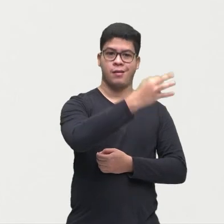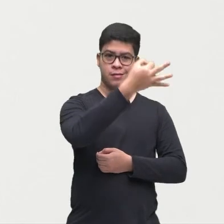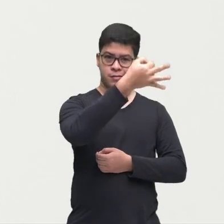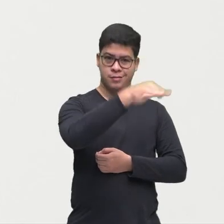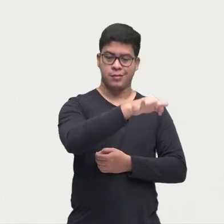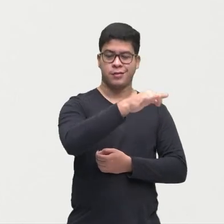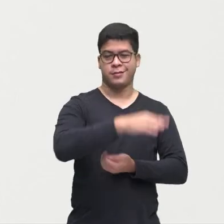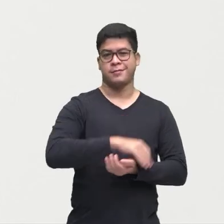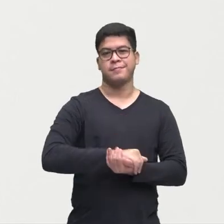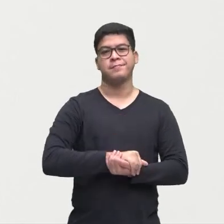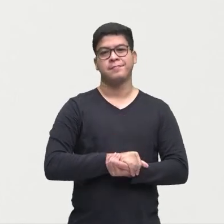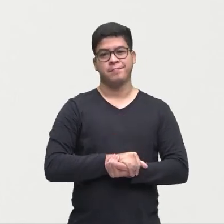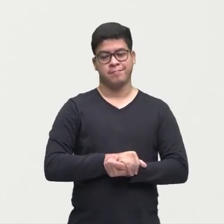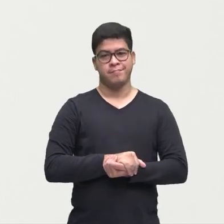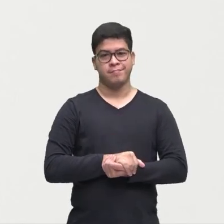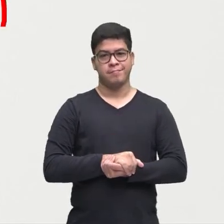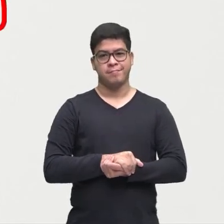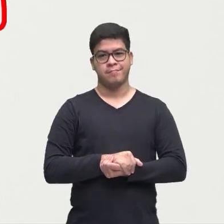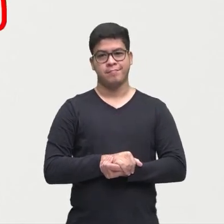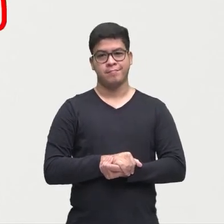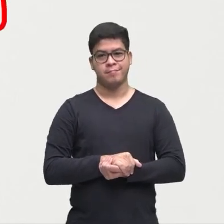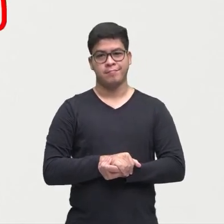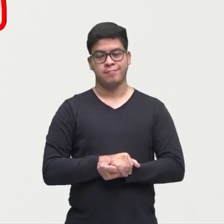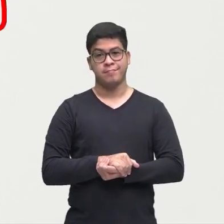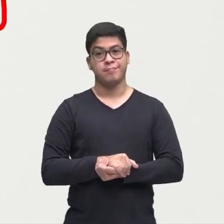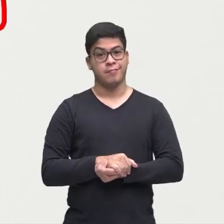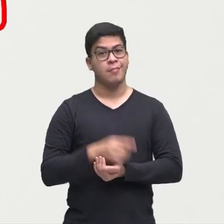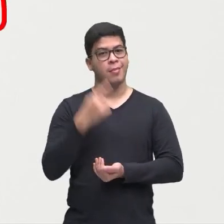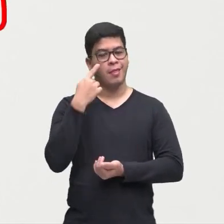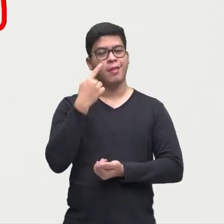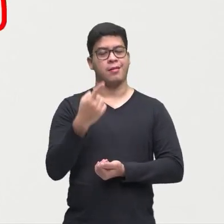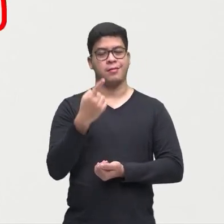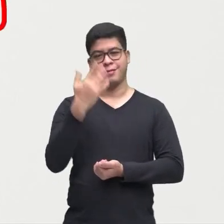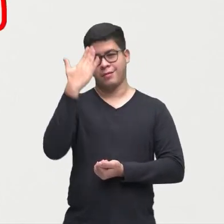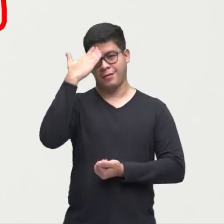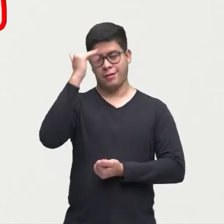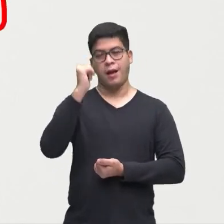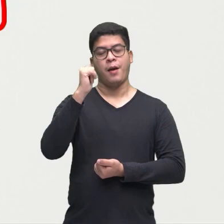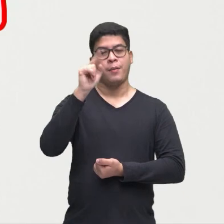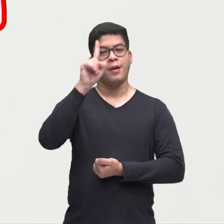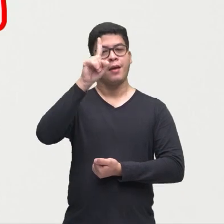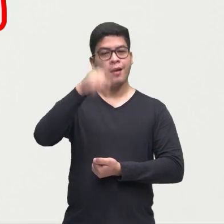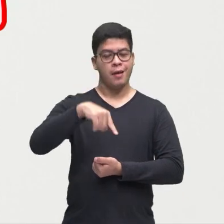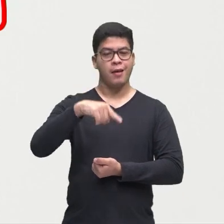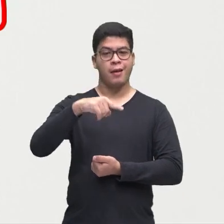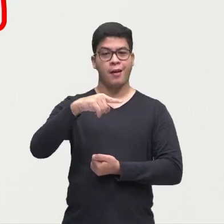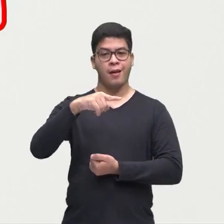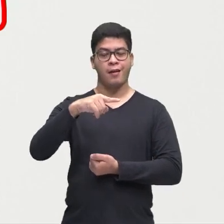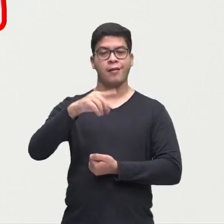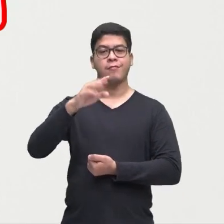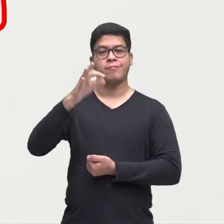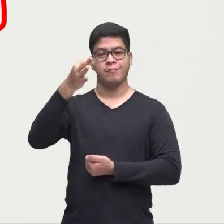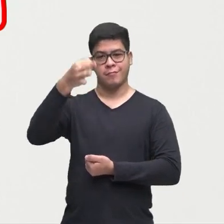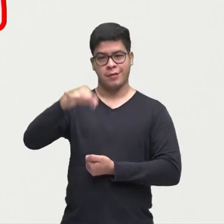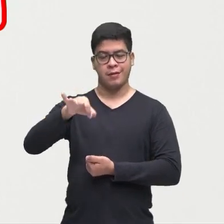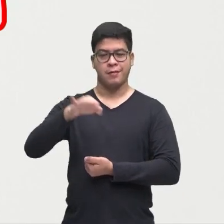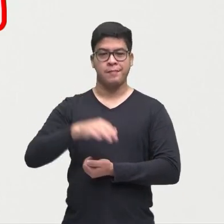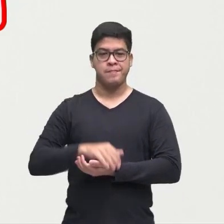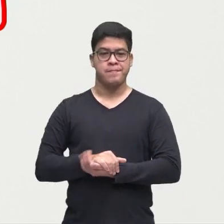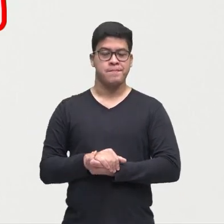beleza. Que continua, né? Então, nós sabemos que essa aqui também é verdadeira.